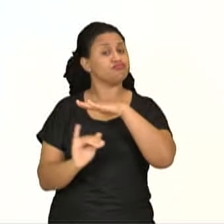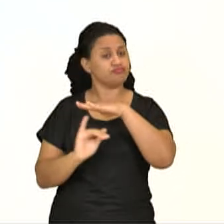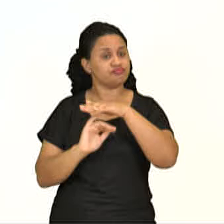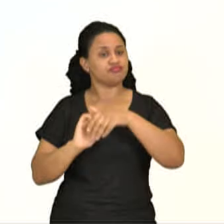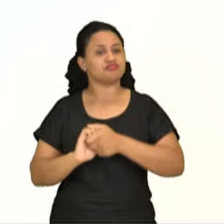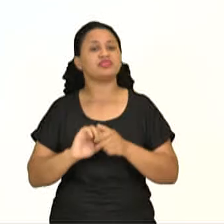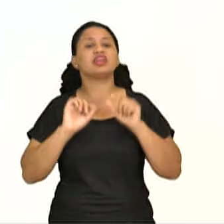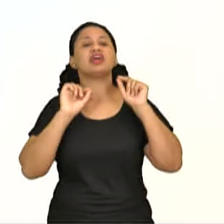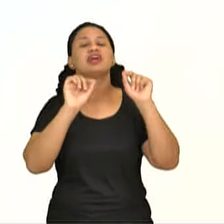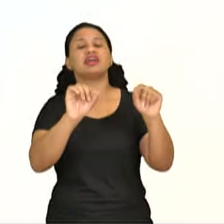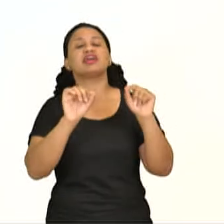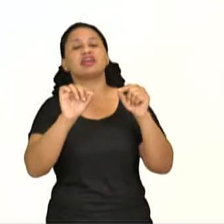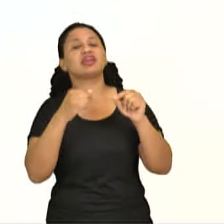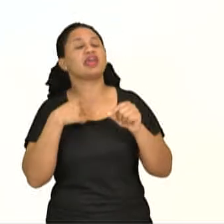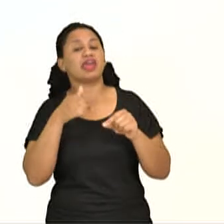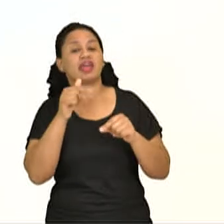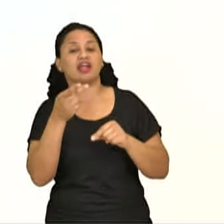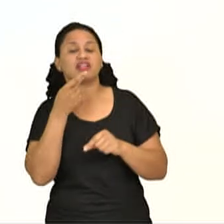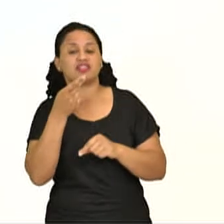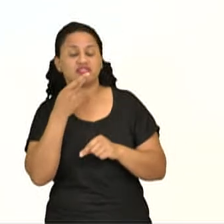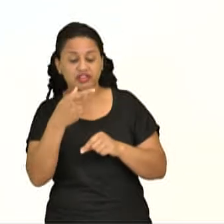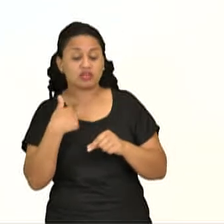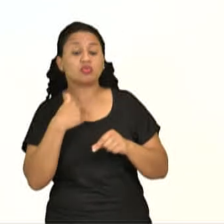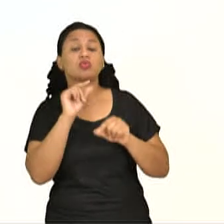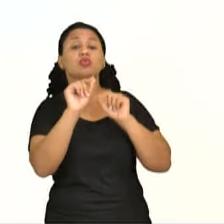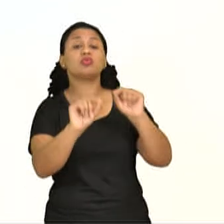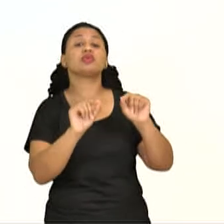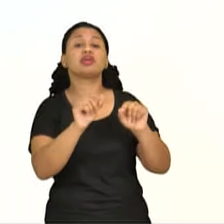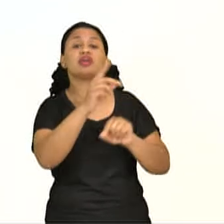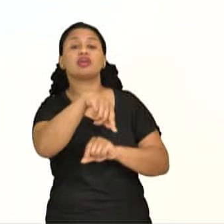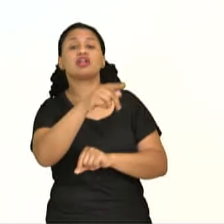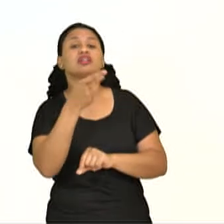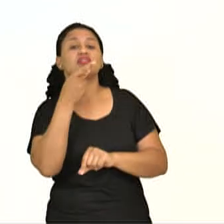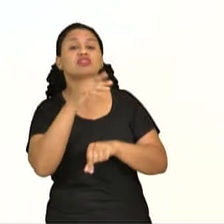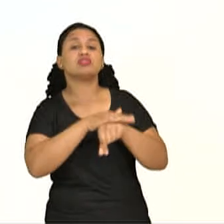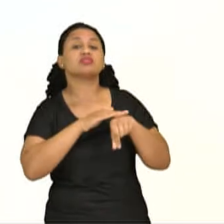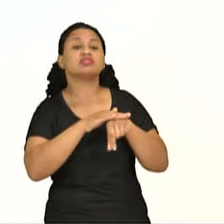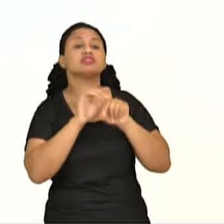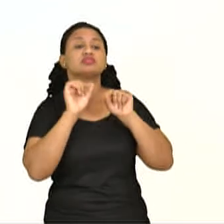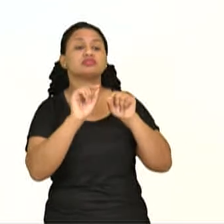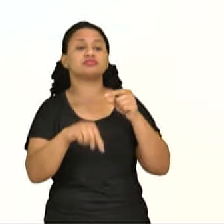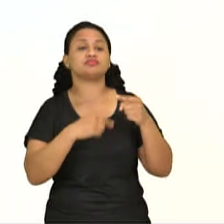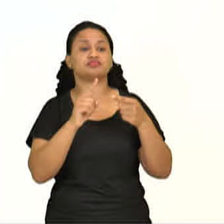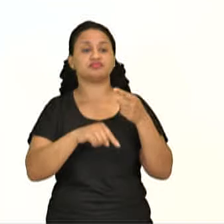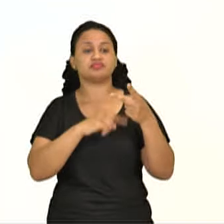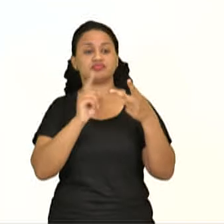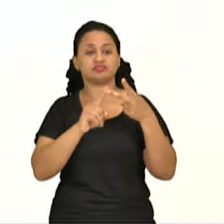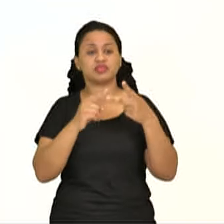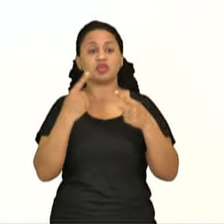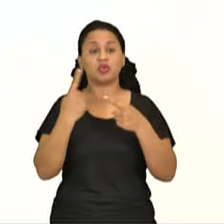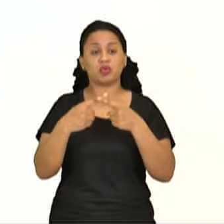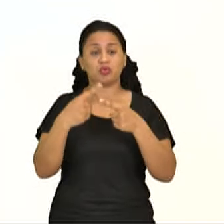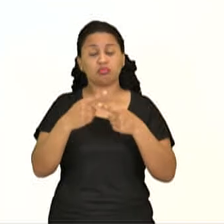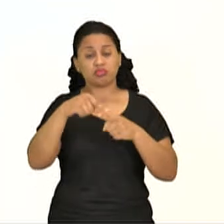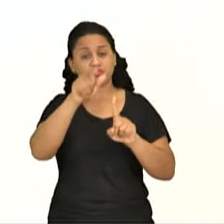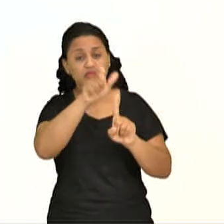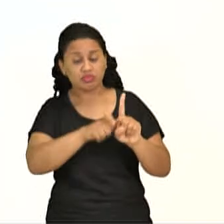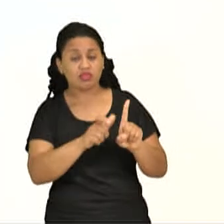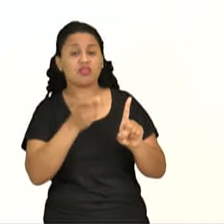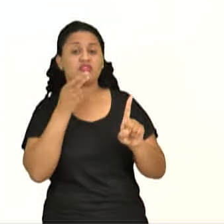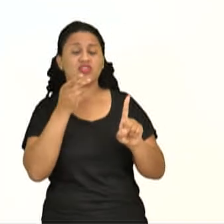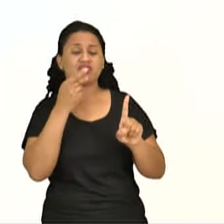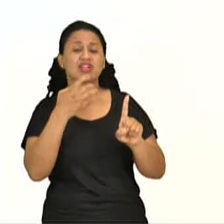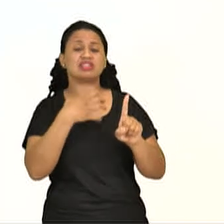a personagem faz referência ao utilizar essa expressão no texto? Segunda questão, por que a personagem afirma